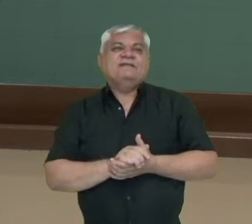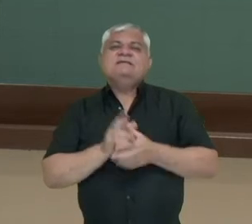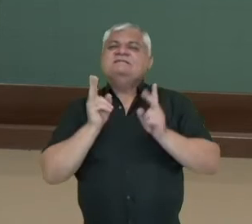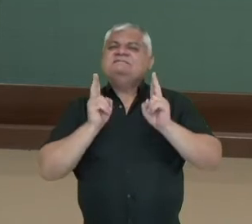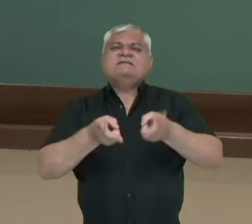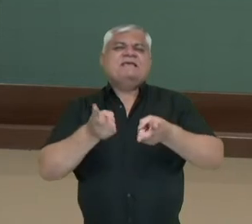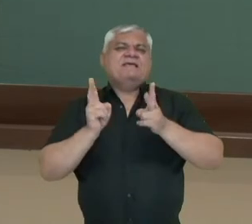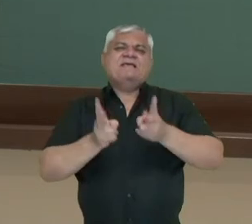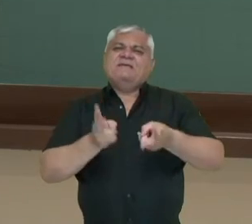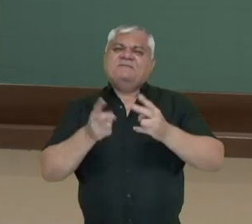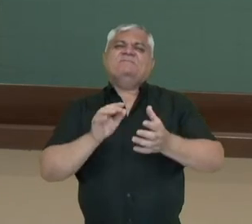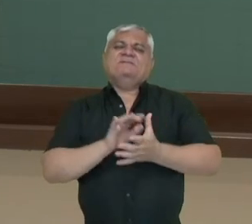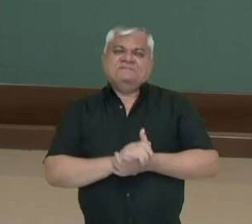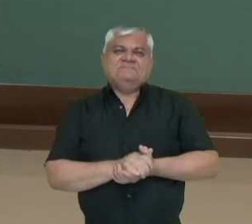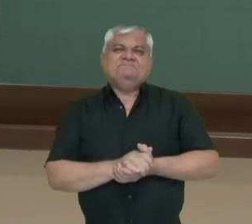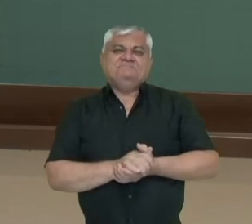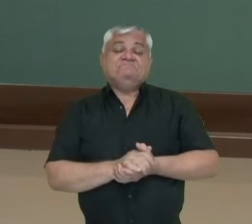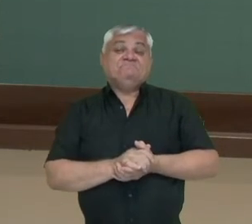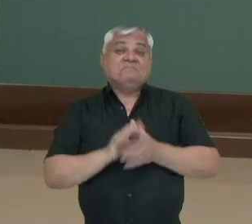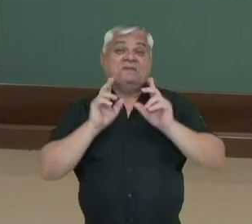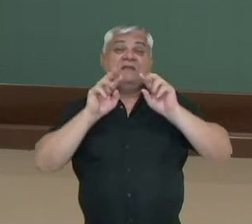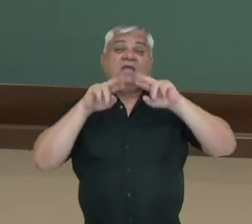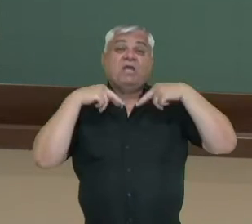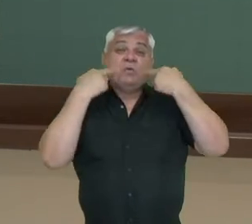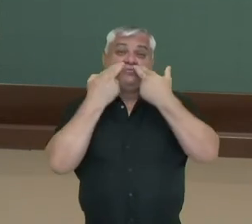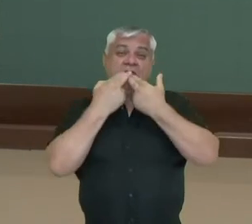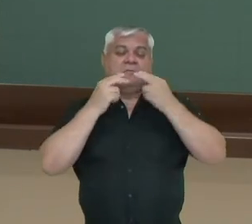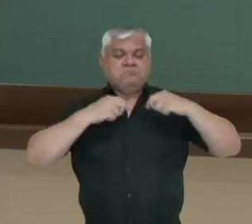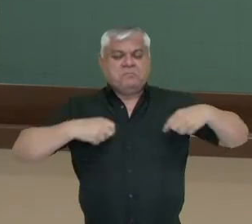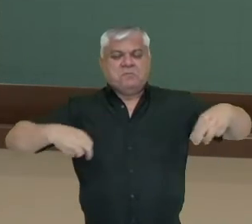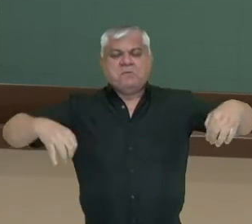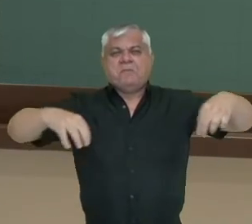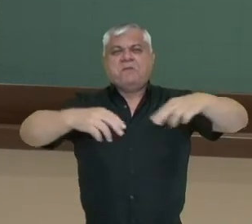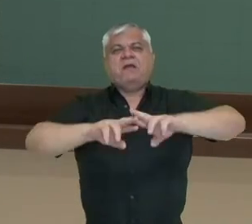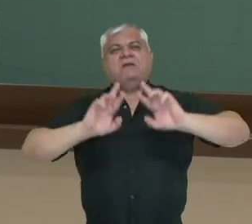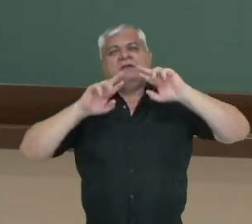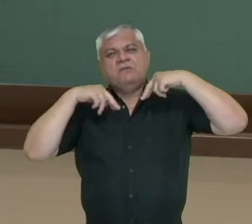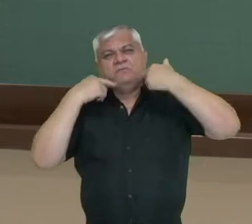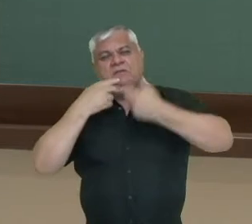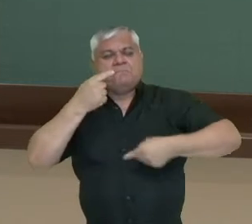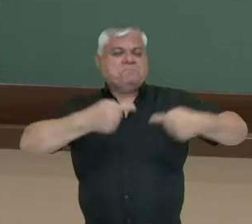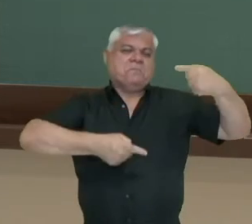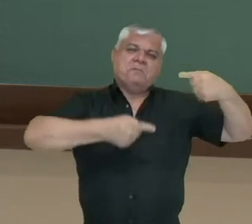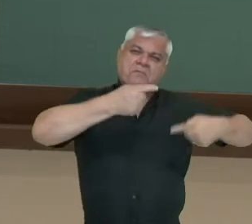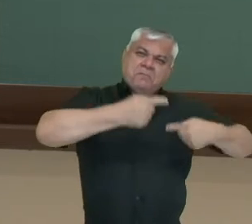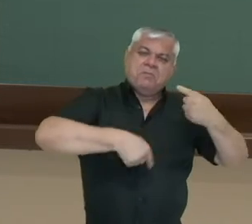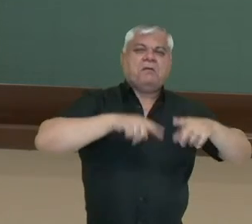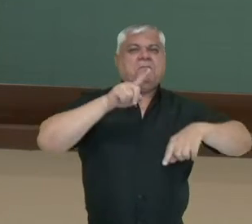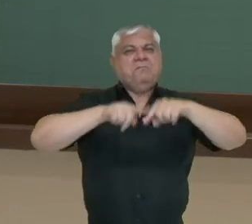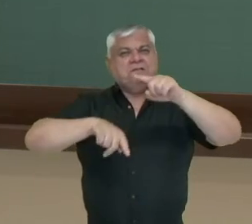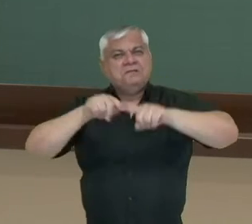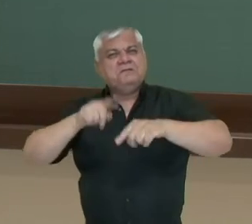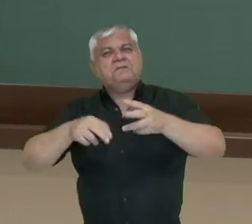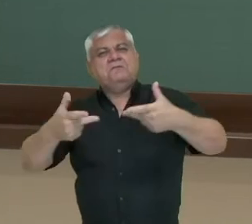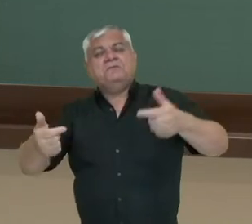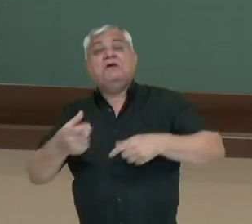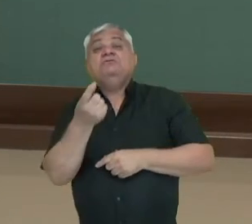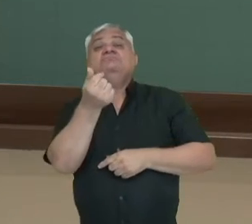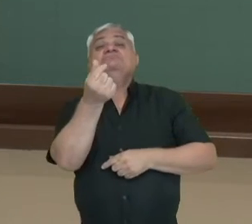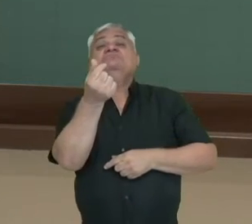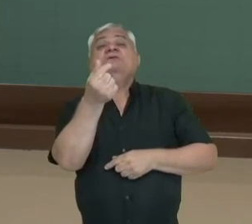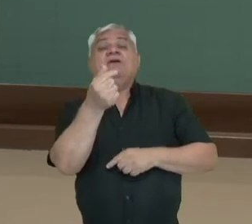costuma ser definida em assembleia. Então, quando formam uma cooperativa, ela vai precisar de equipamentos. Da onde vai sair o